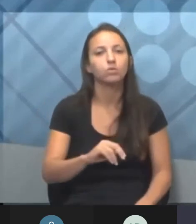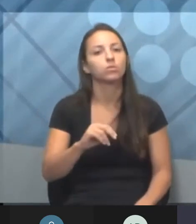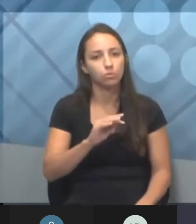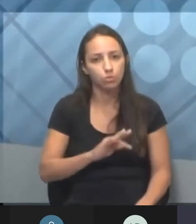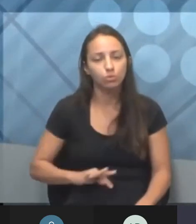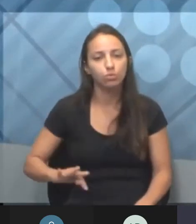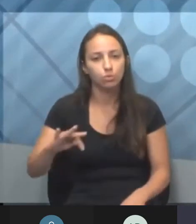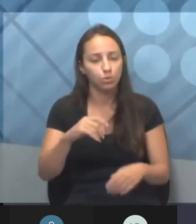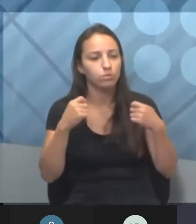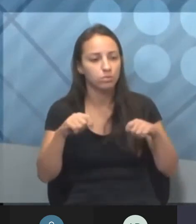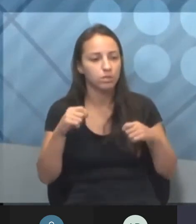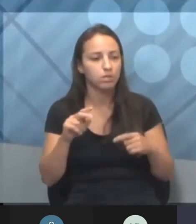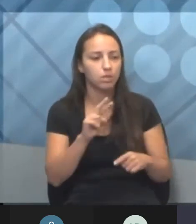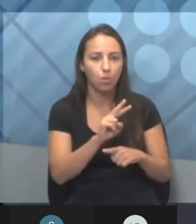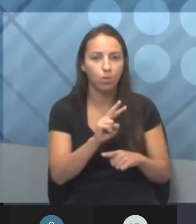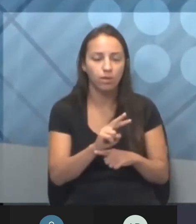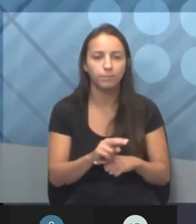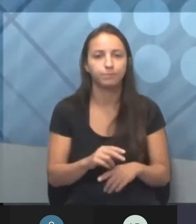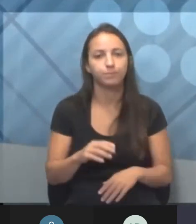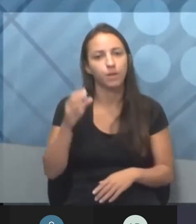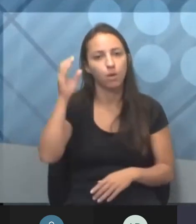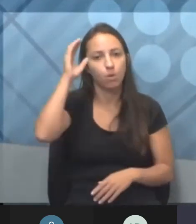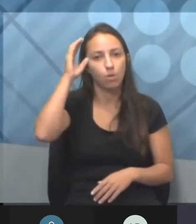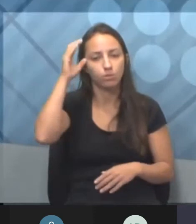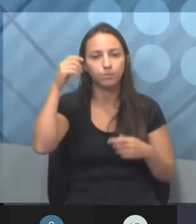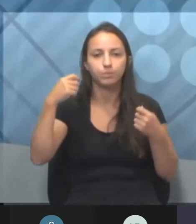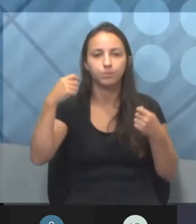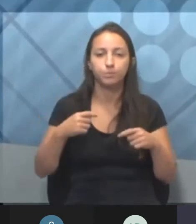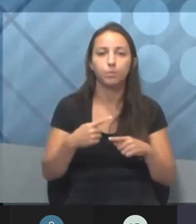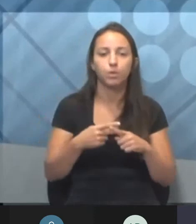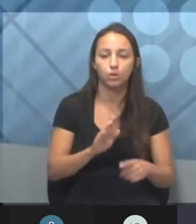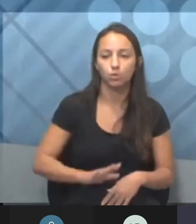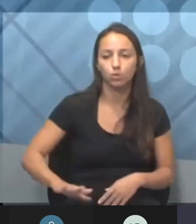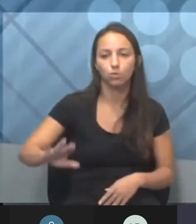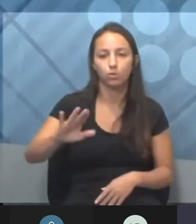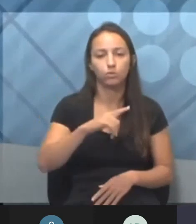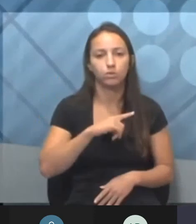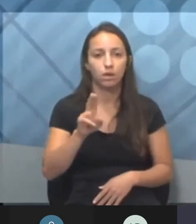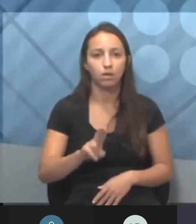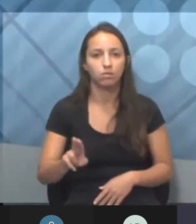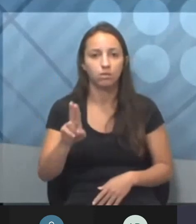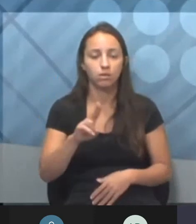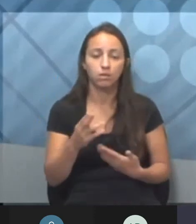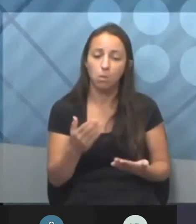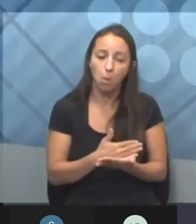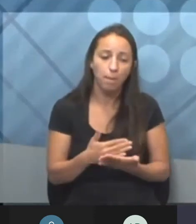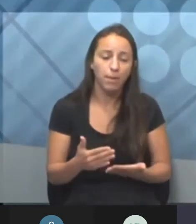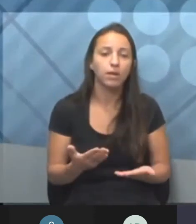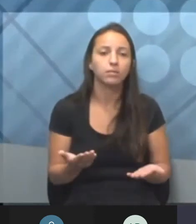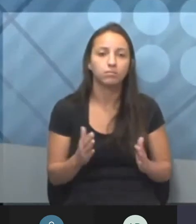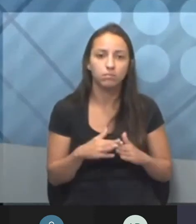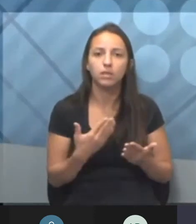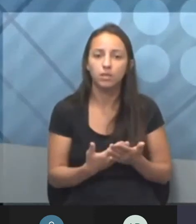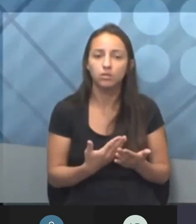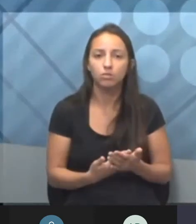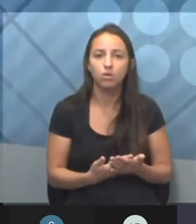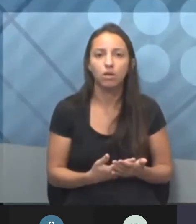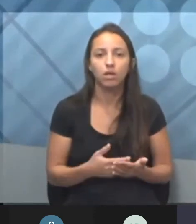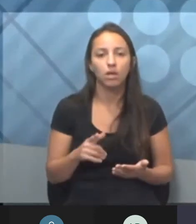precisamos ter essa consciência do cuidado, porque todos estamos usando. Então, por que não começar pela escola, dando